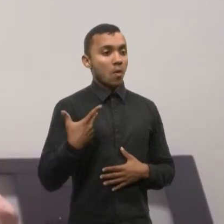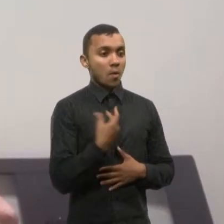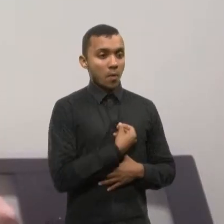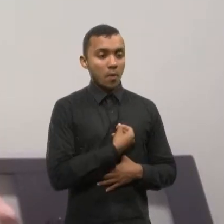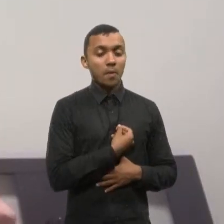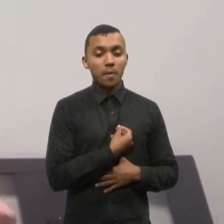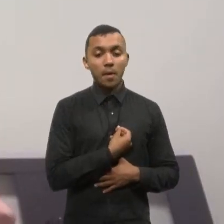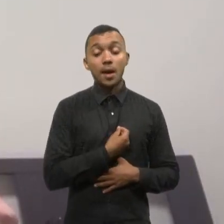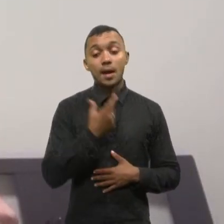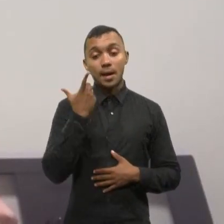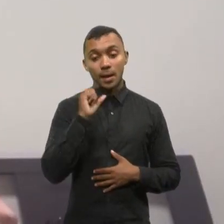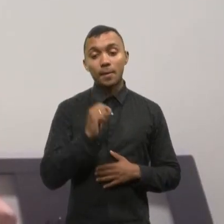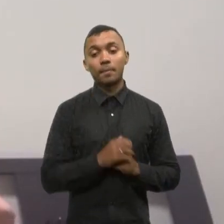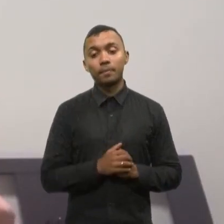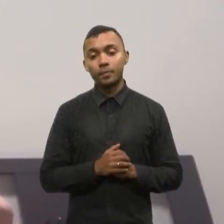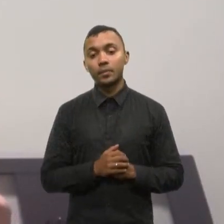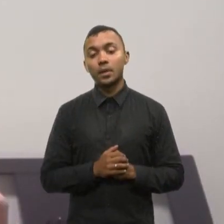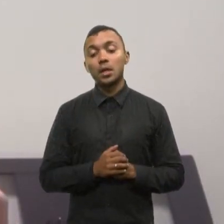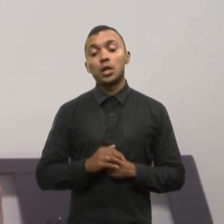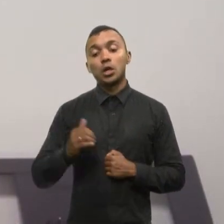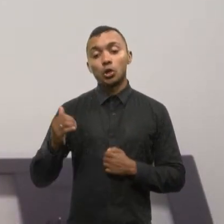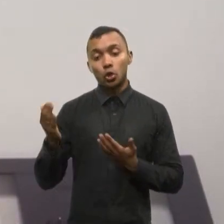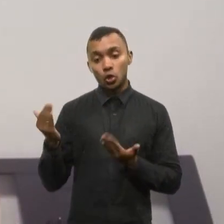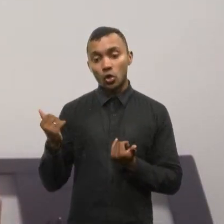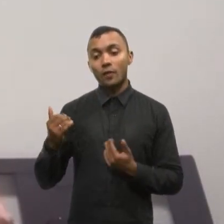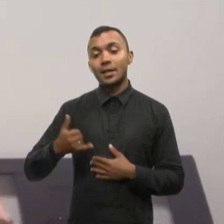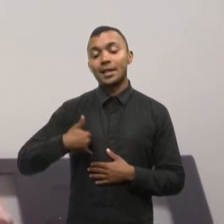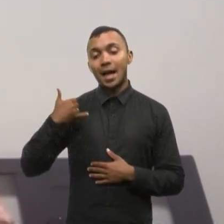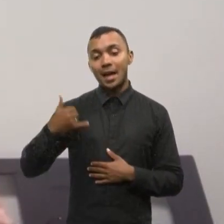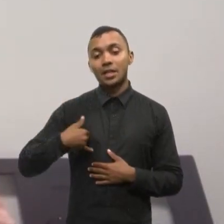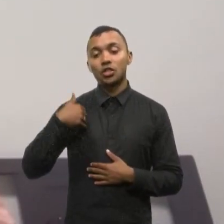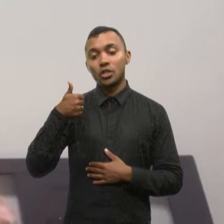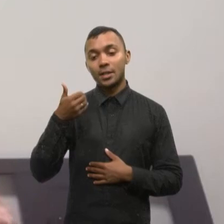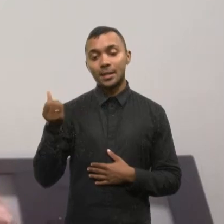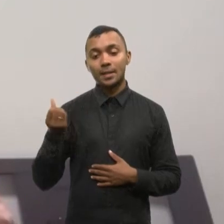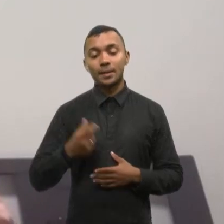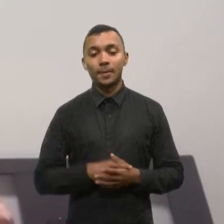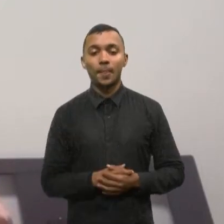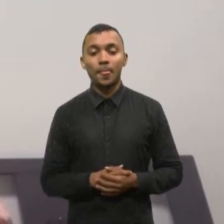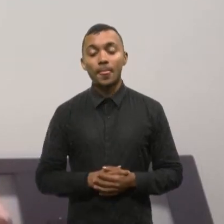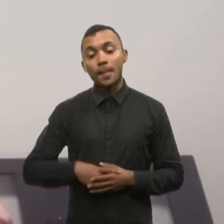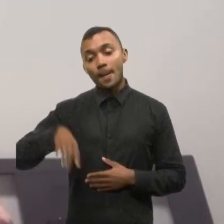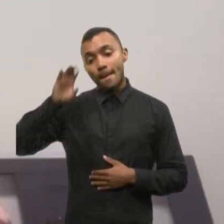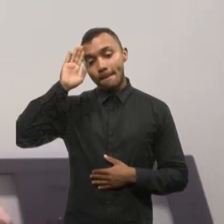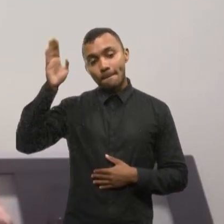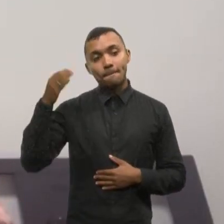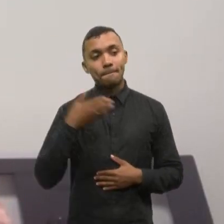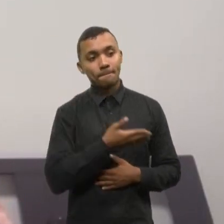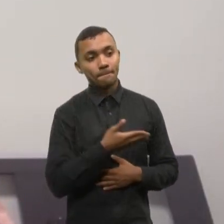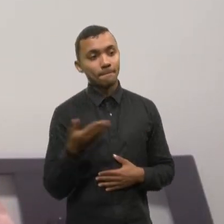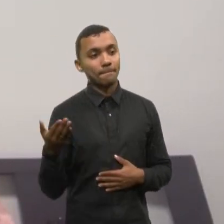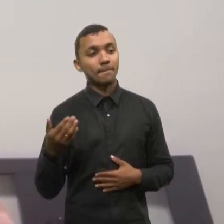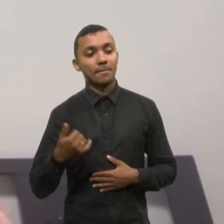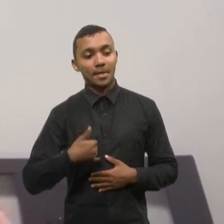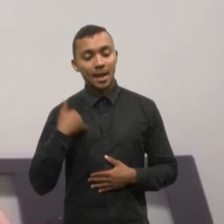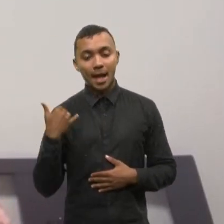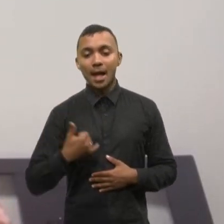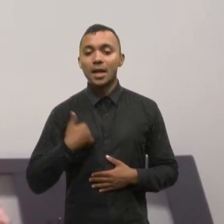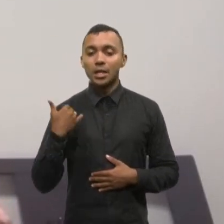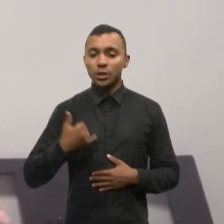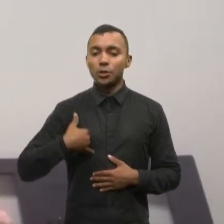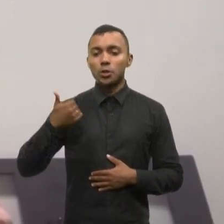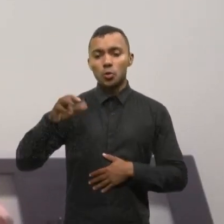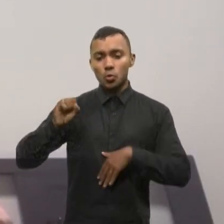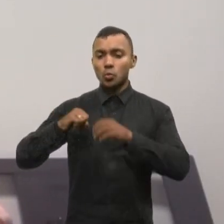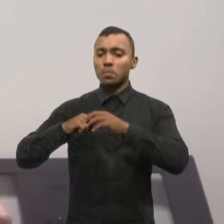propriamente dita são adolescentes a partir de 16 anos. E principalmente para esses adolescentes, que já são adolescentes mais velhos, mais